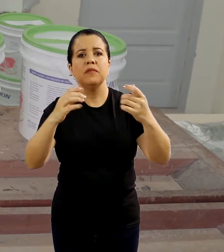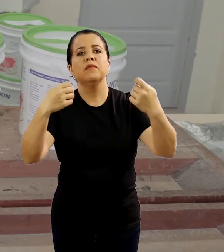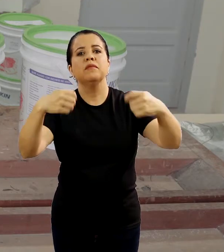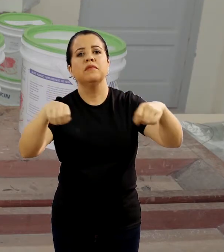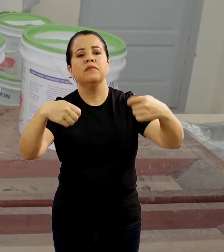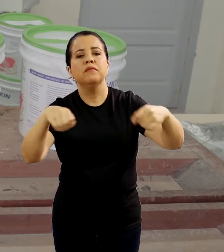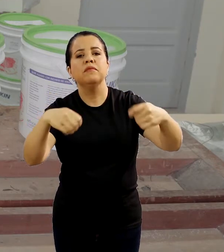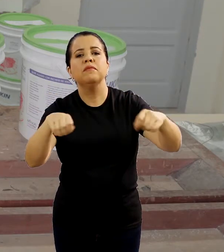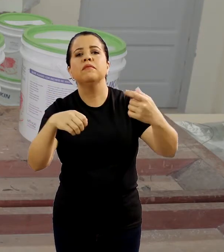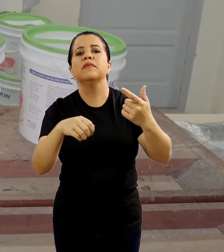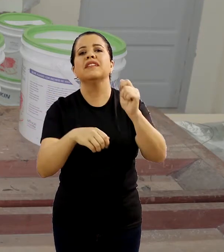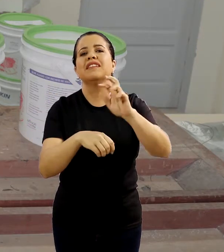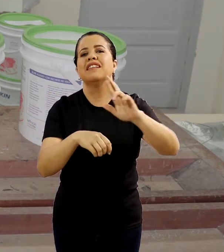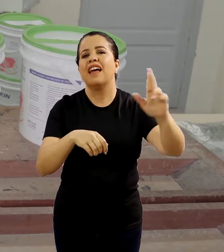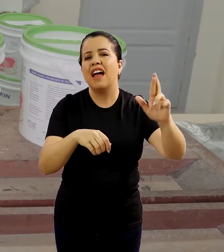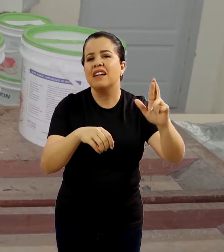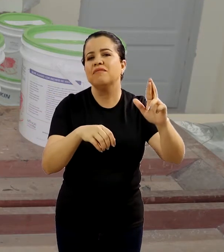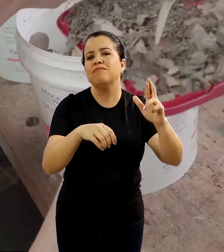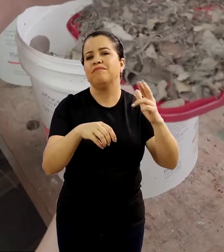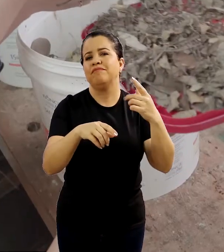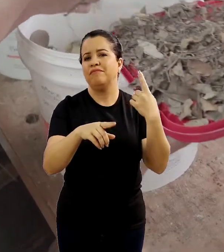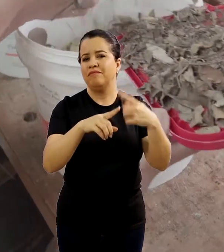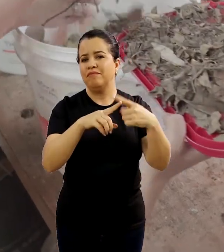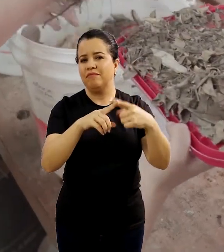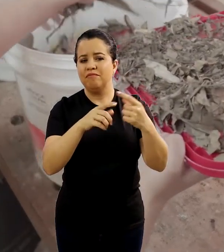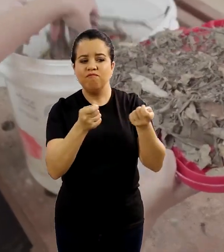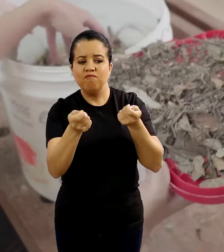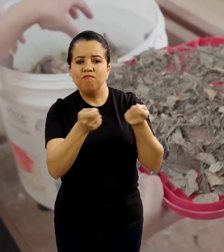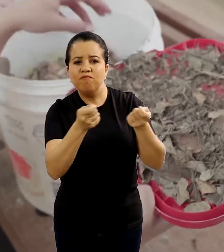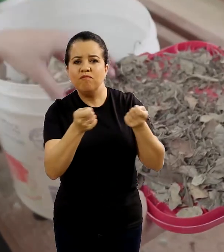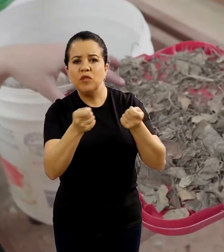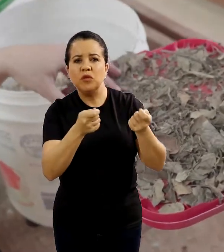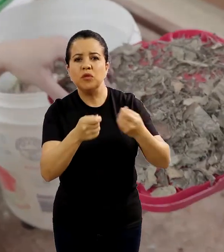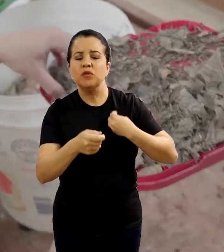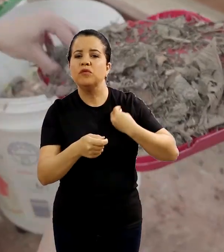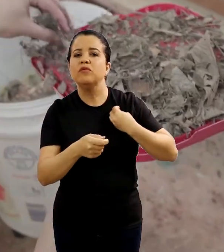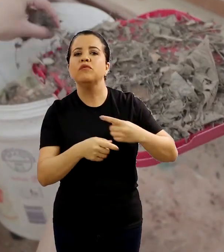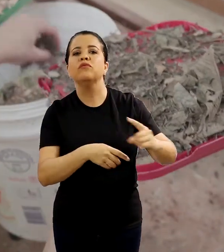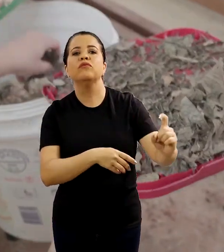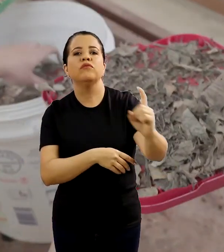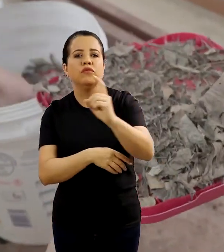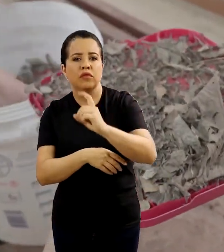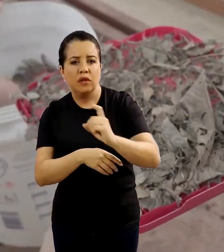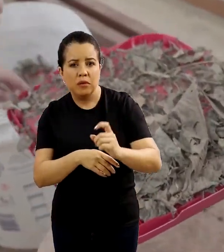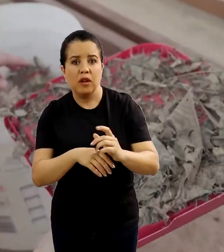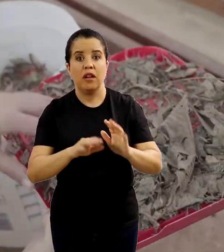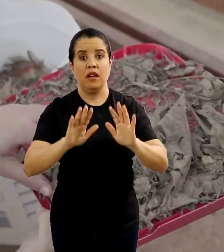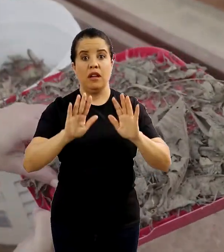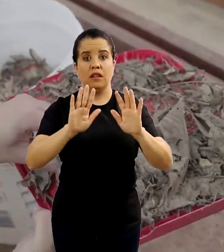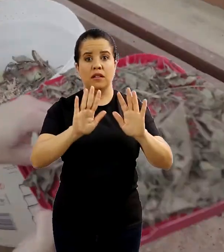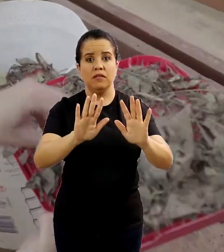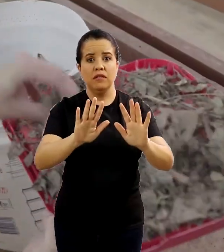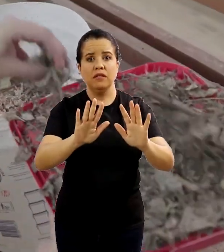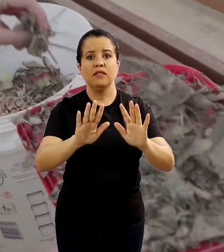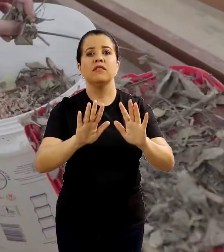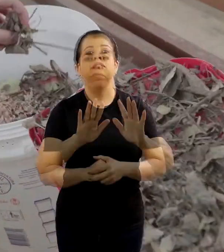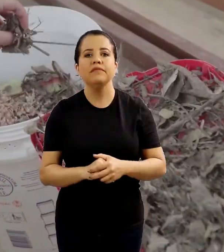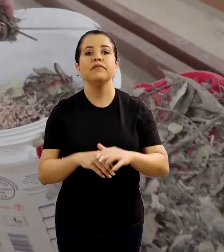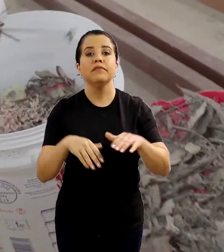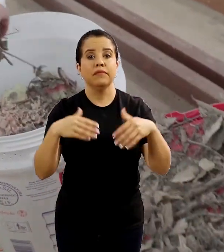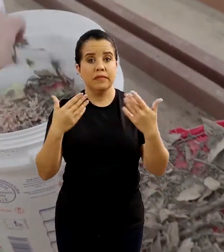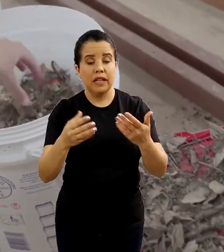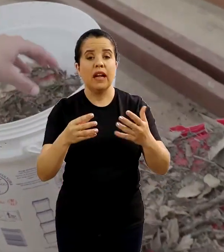decomposição e também a umidade dentro do minhocário. É importante ressaltar que a serragem que você utilizar no seu minhocário, ela não